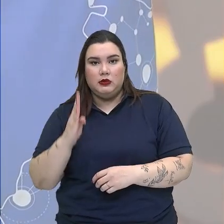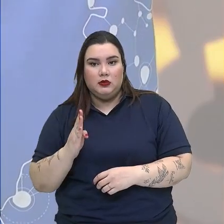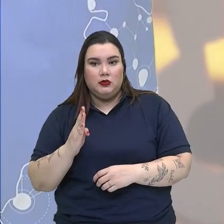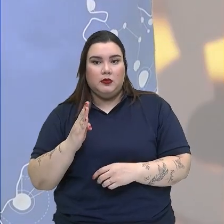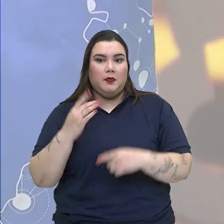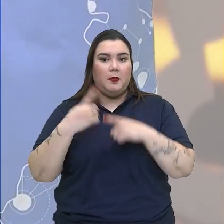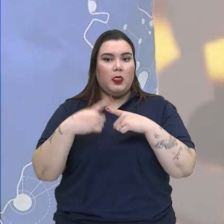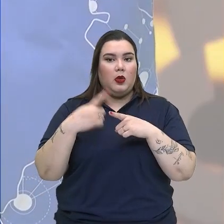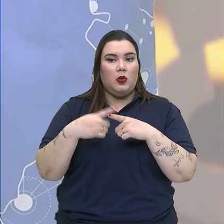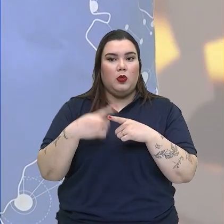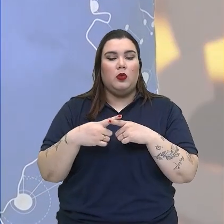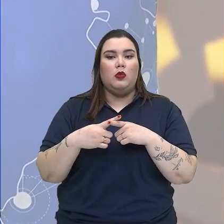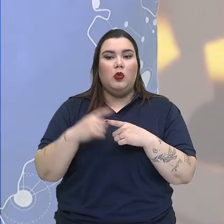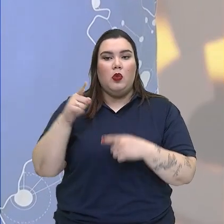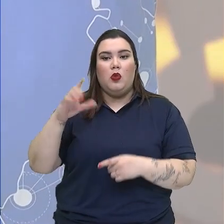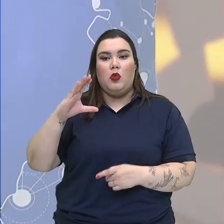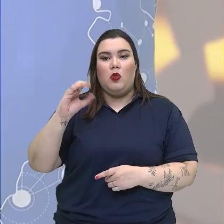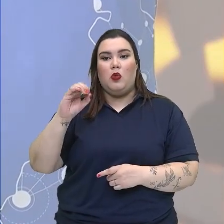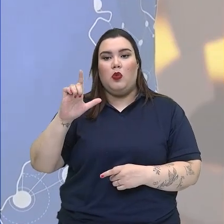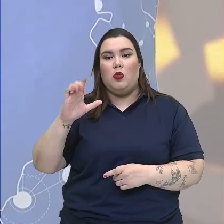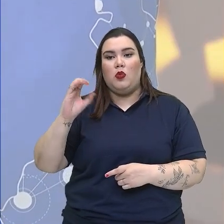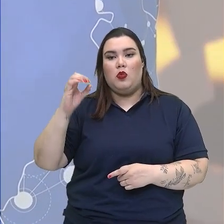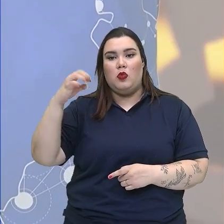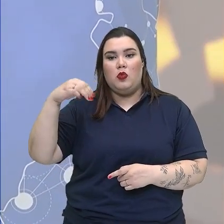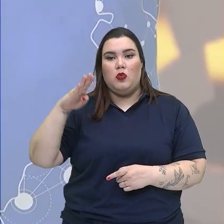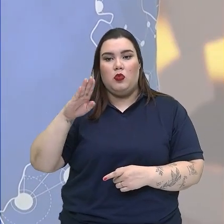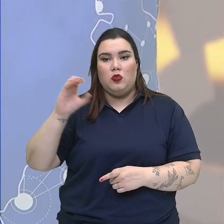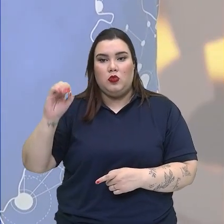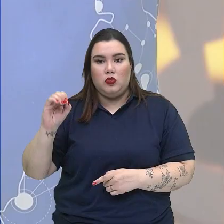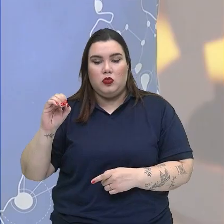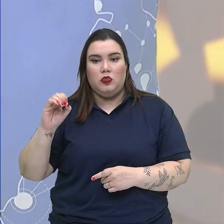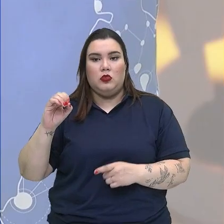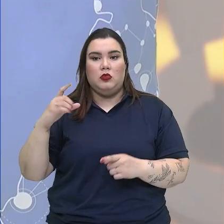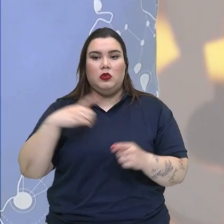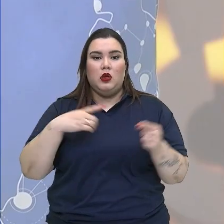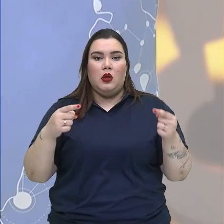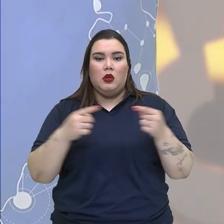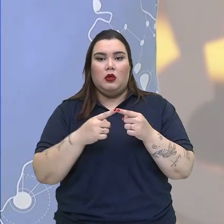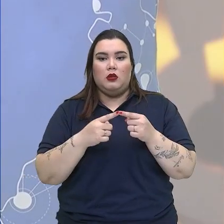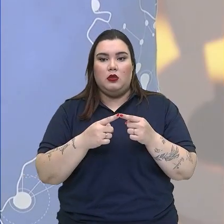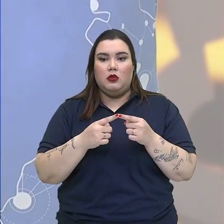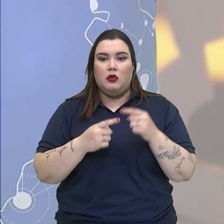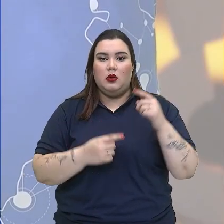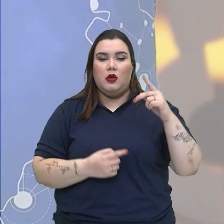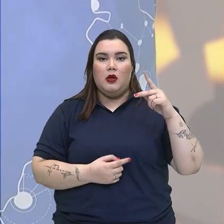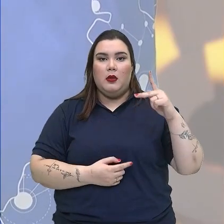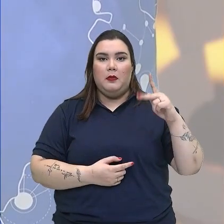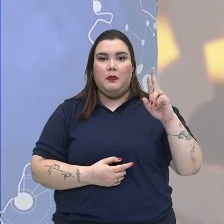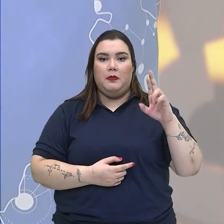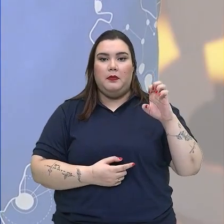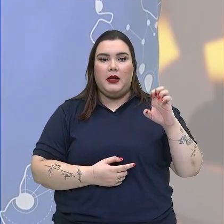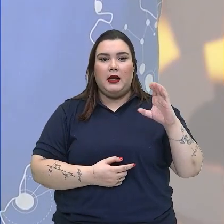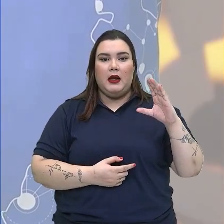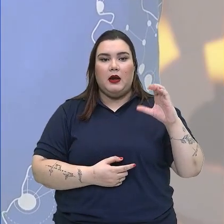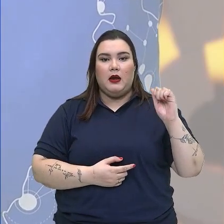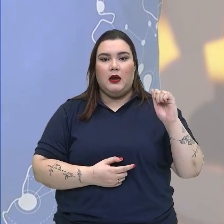o Colombo era o navegador espanhol. Aqui nós temos as pré-cabralinas, o Pedro Álvares Cabral,